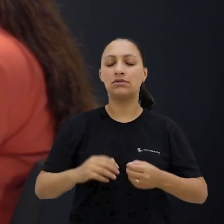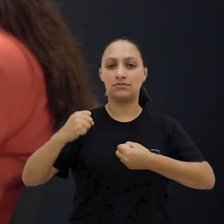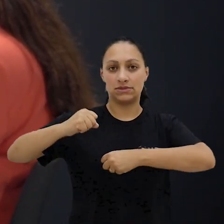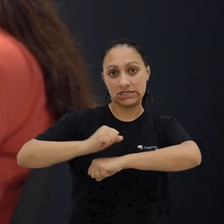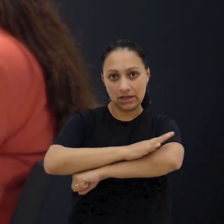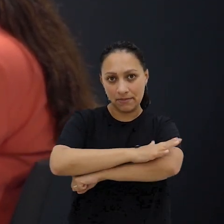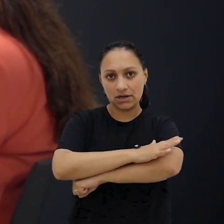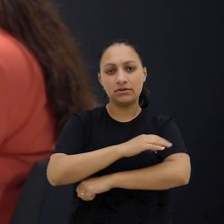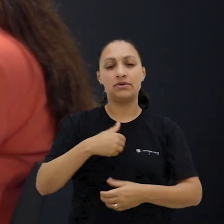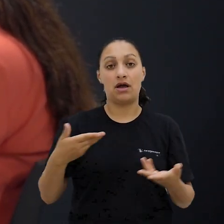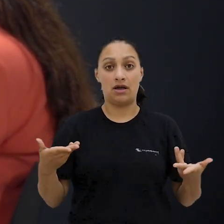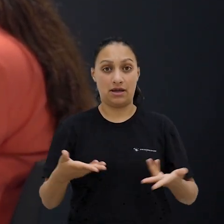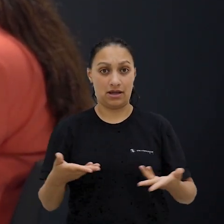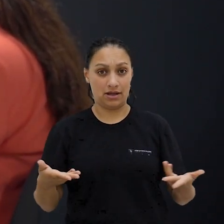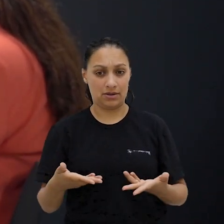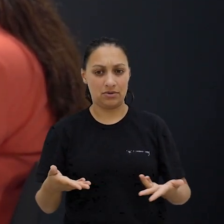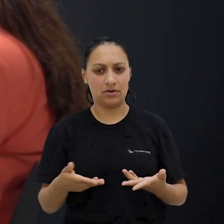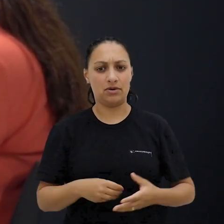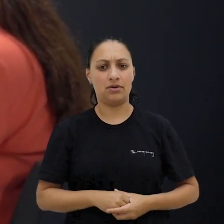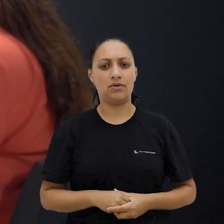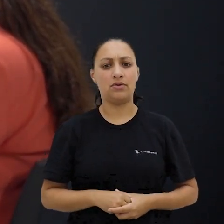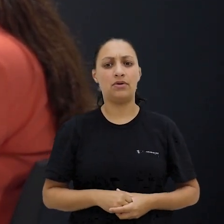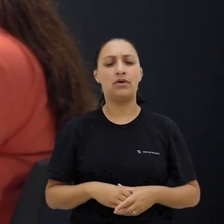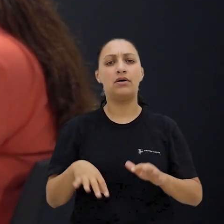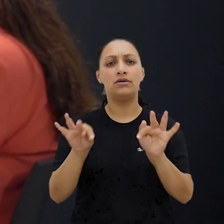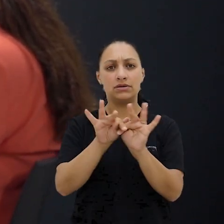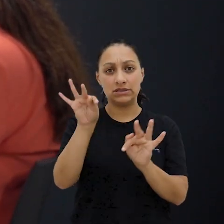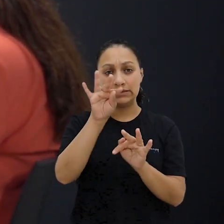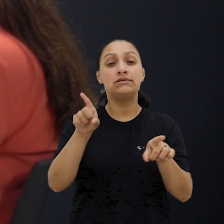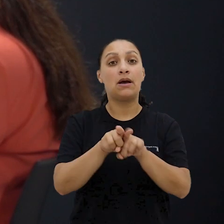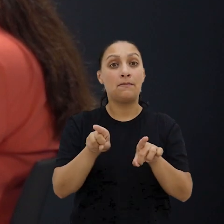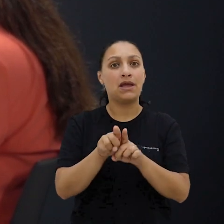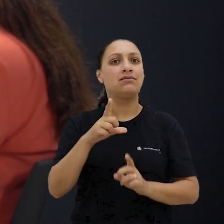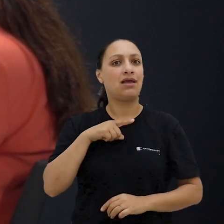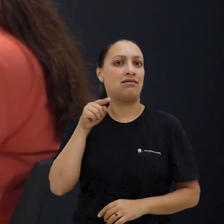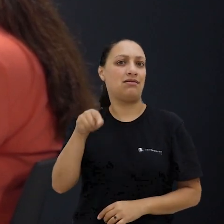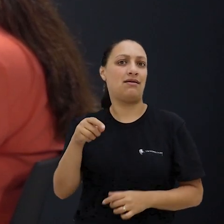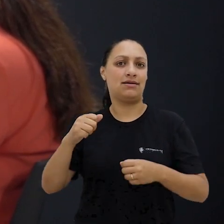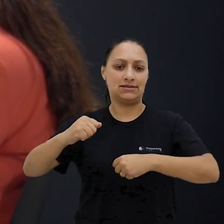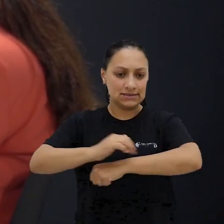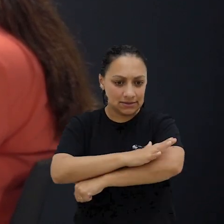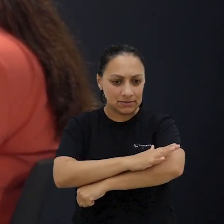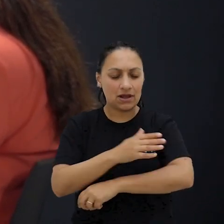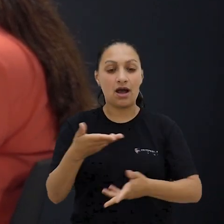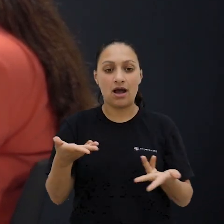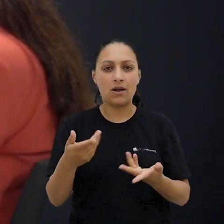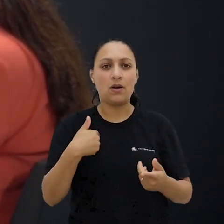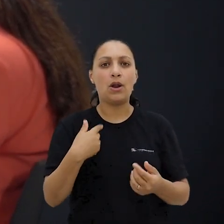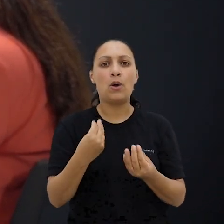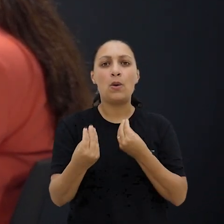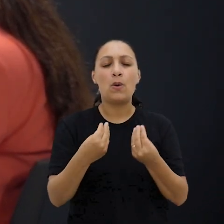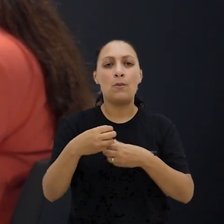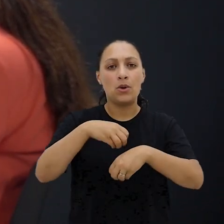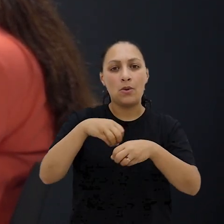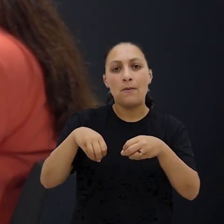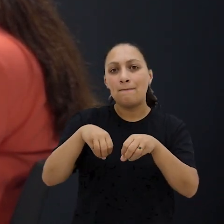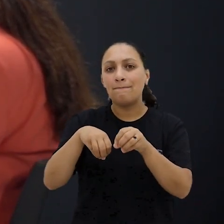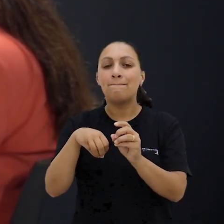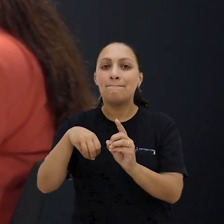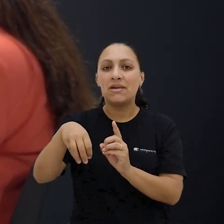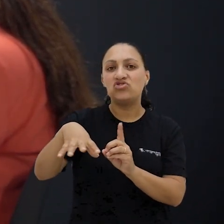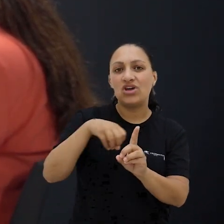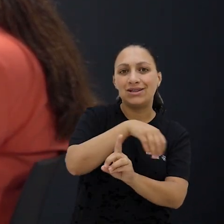e agora, né, entre aspas, o Fevale Tech Park chegou em Sapiranga também, então lá estou fazendo esse papel de mediador,